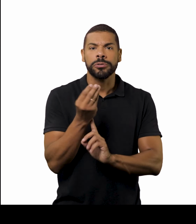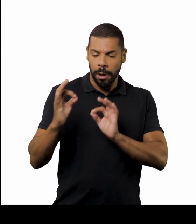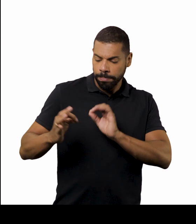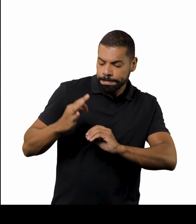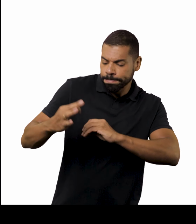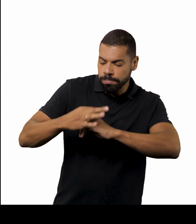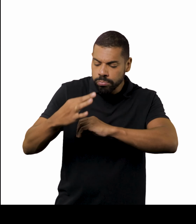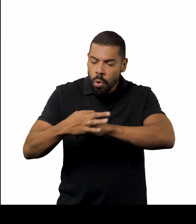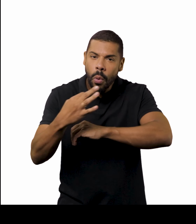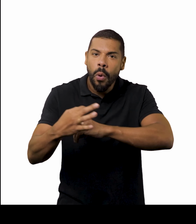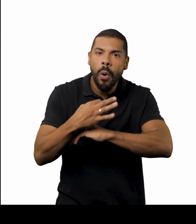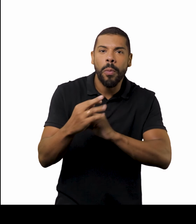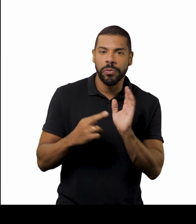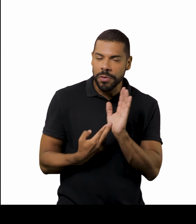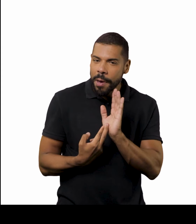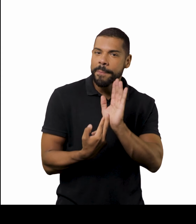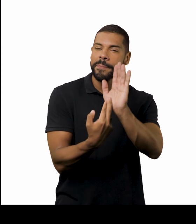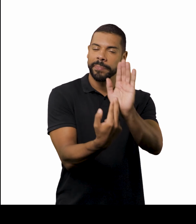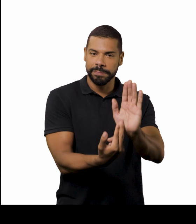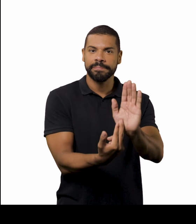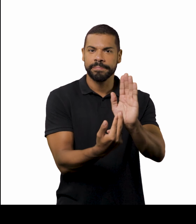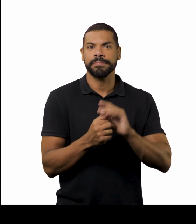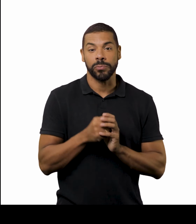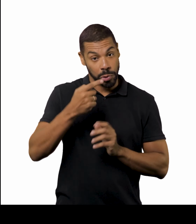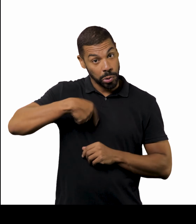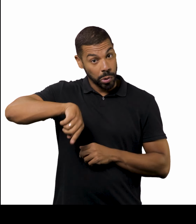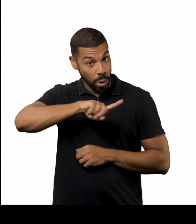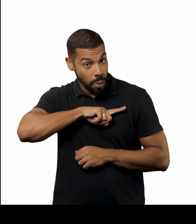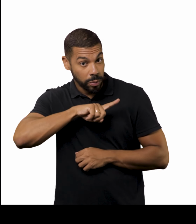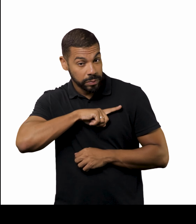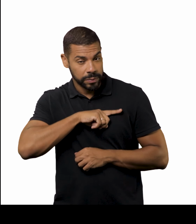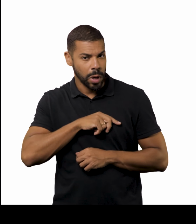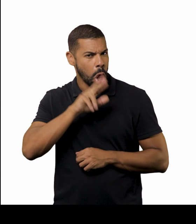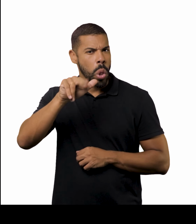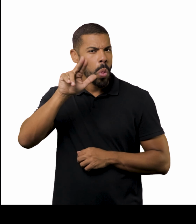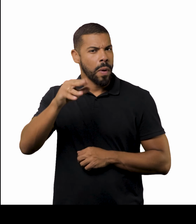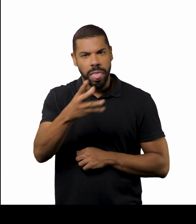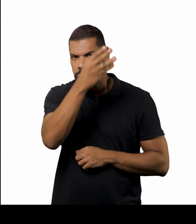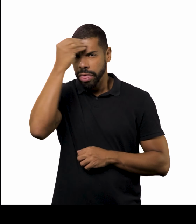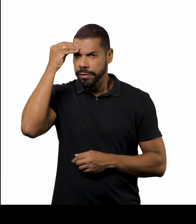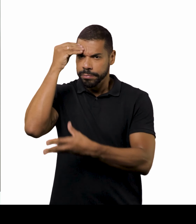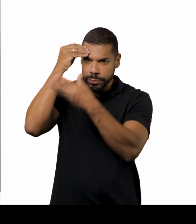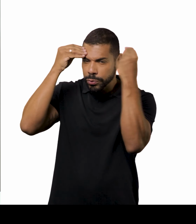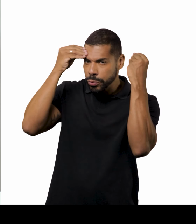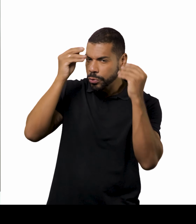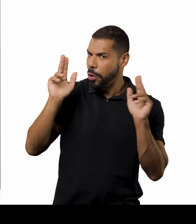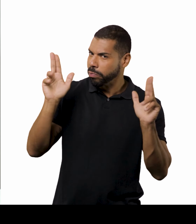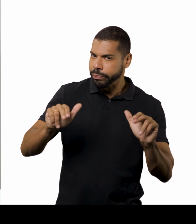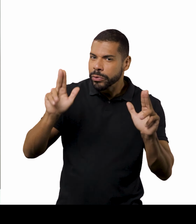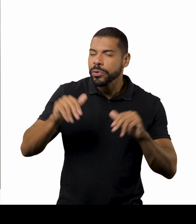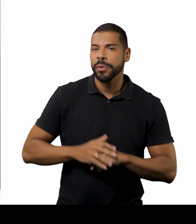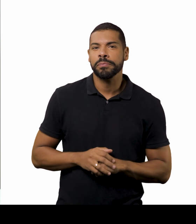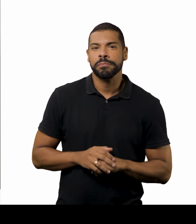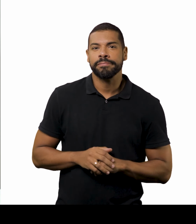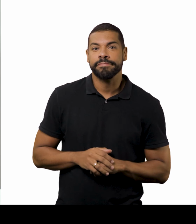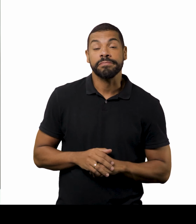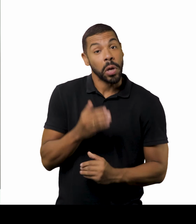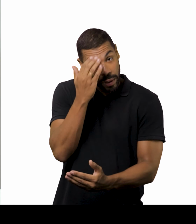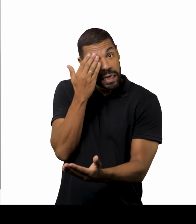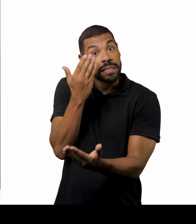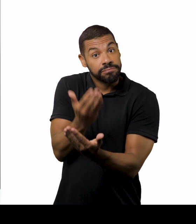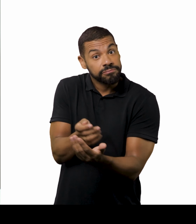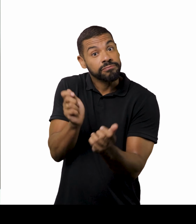costurar representam, né? Nós estamos ali fazendo algo para não ser rasgado, para não ser tirado. Por isso que eu acredito muito